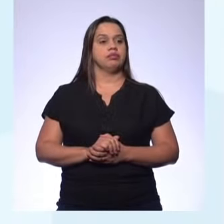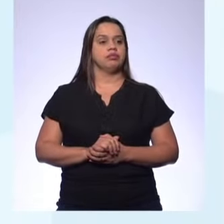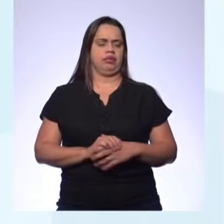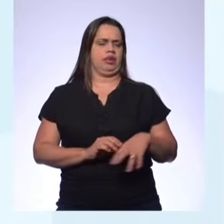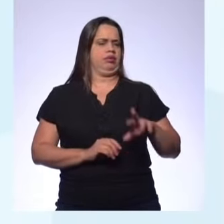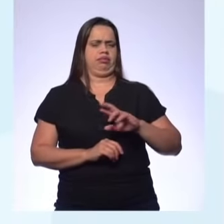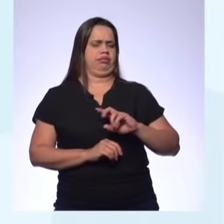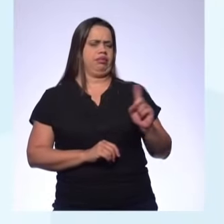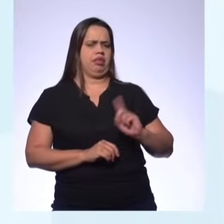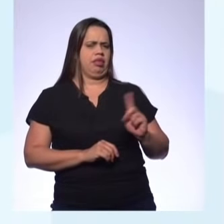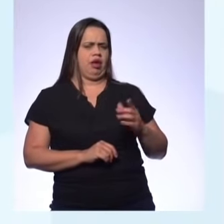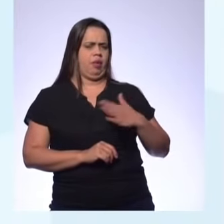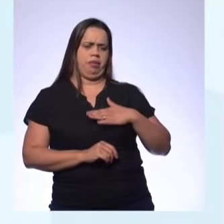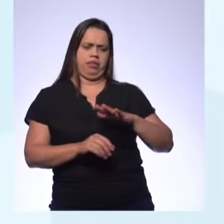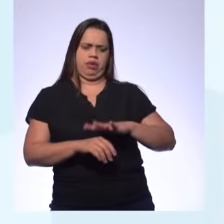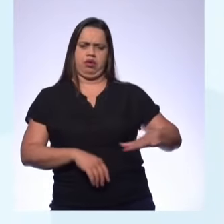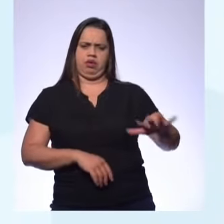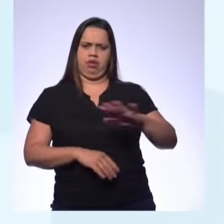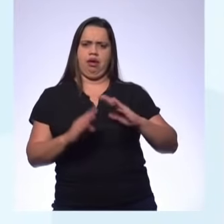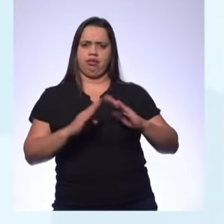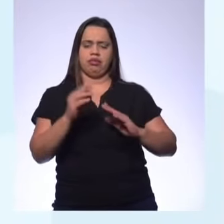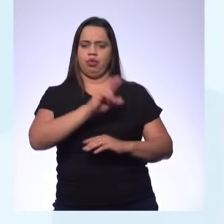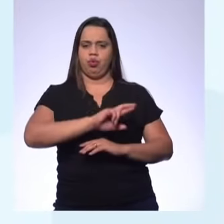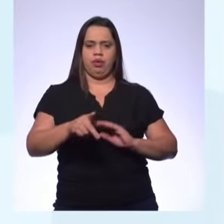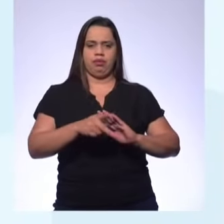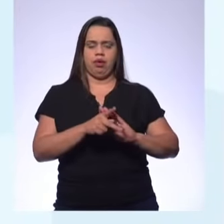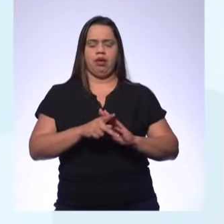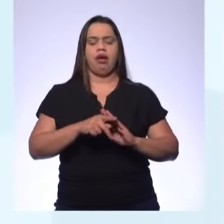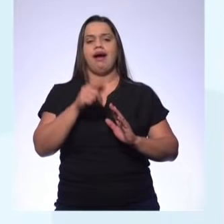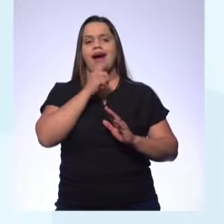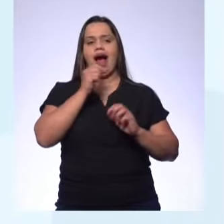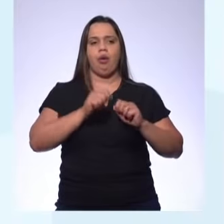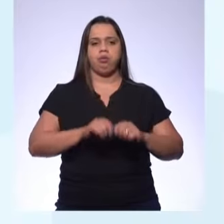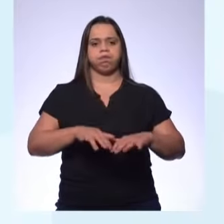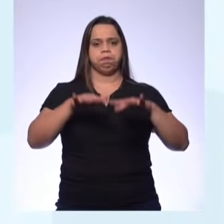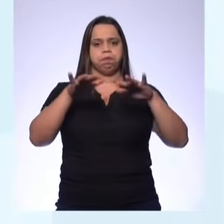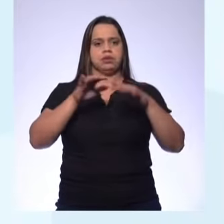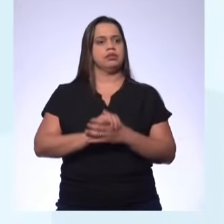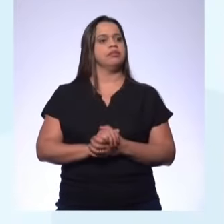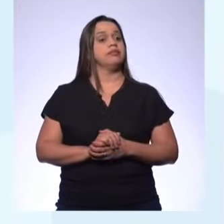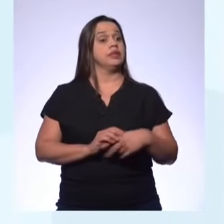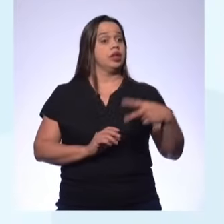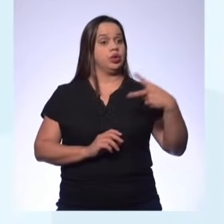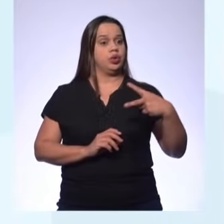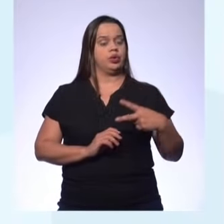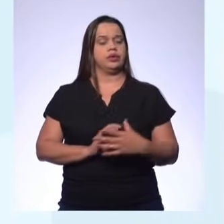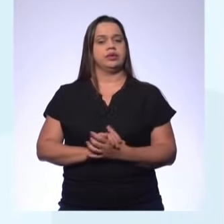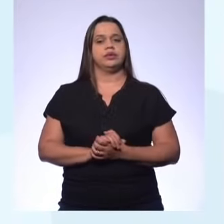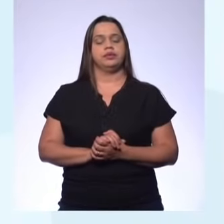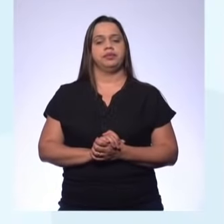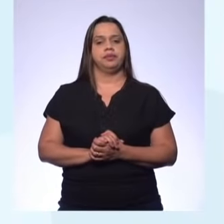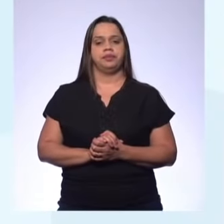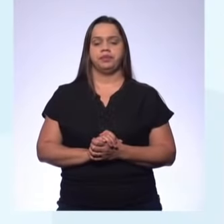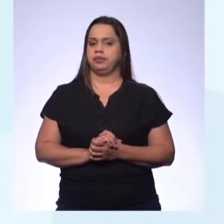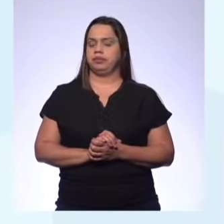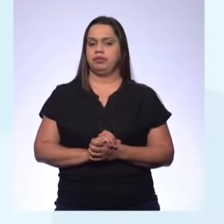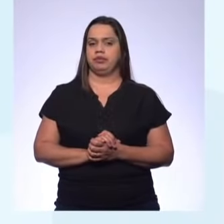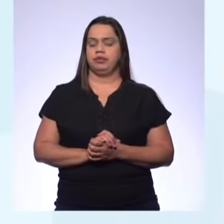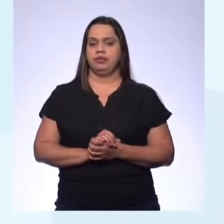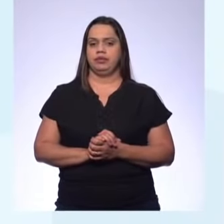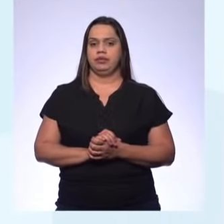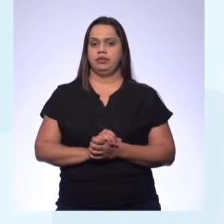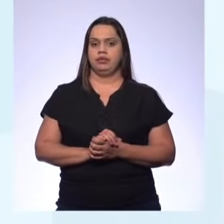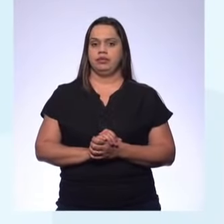não é afetada por enchentes. A 2. Are there many regular constructions in your community? Há